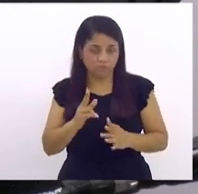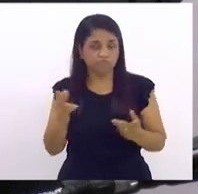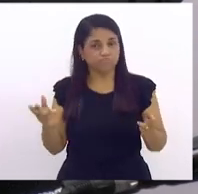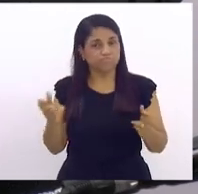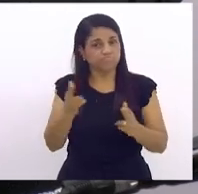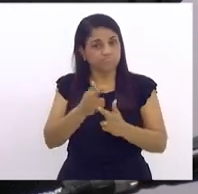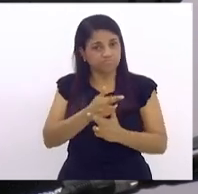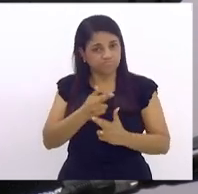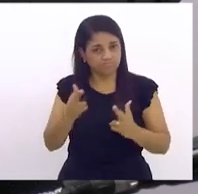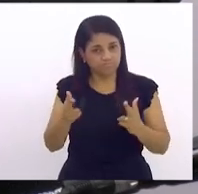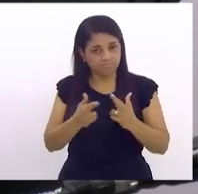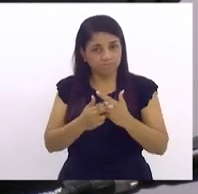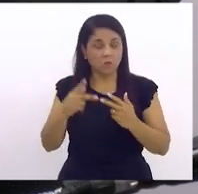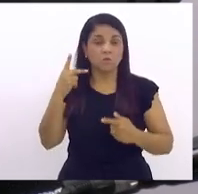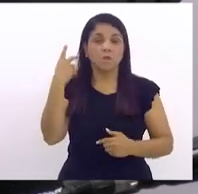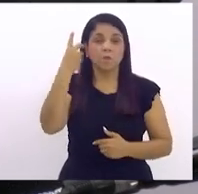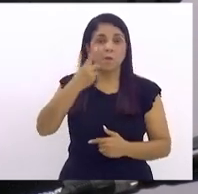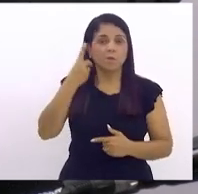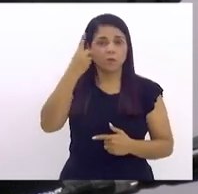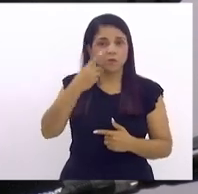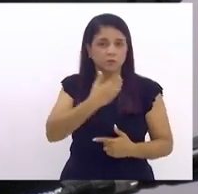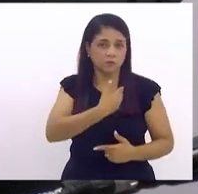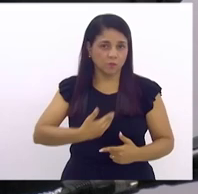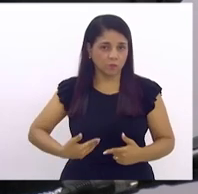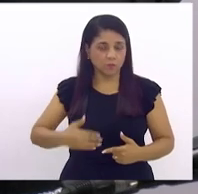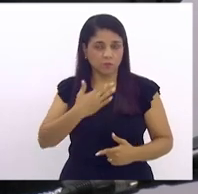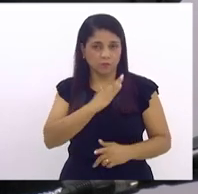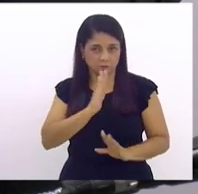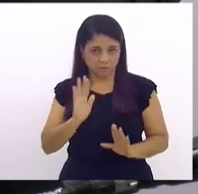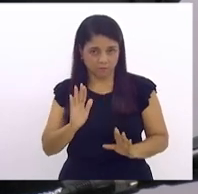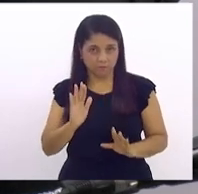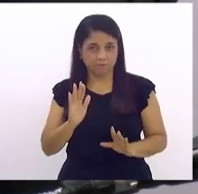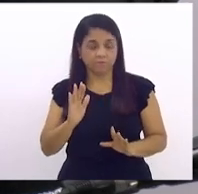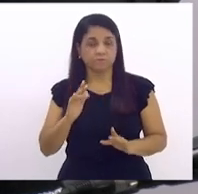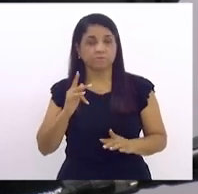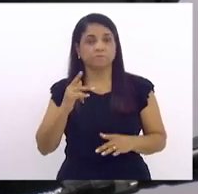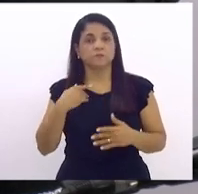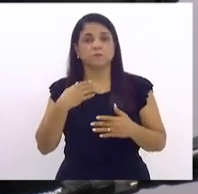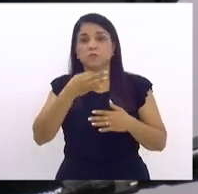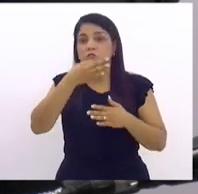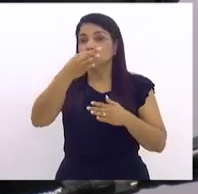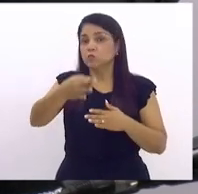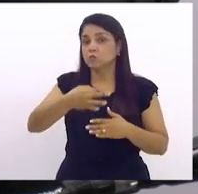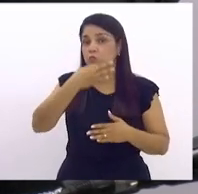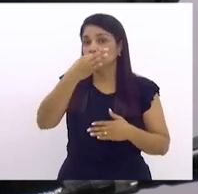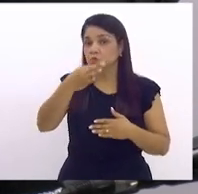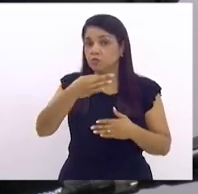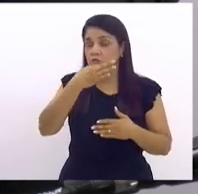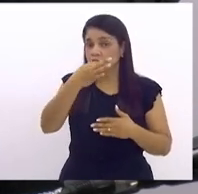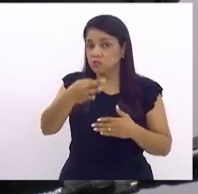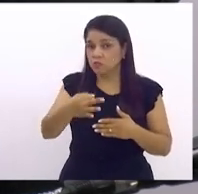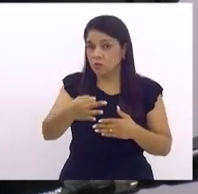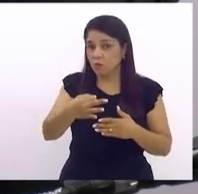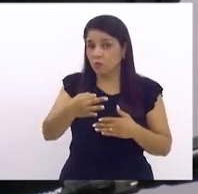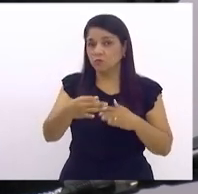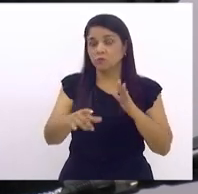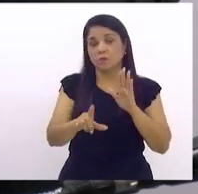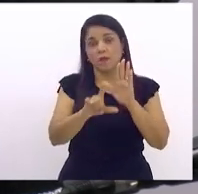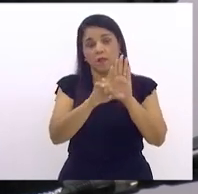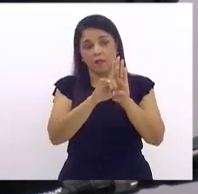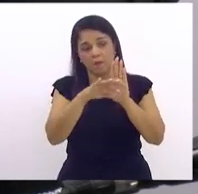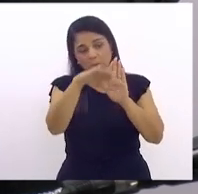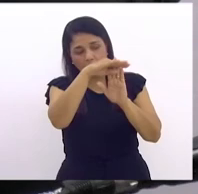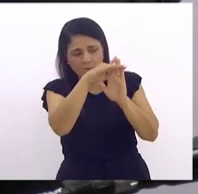relação a uma política pública de governo, ou seja, uma sugestão de implementação de um determinado programa